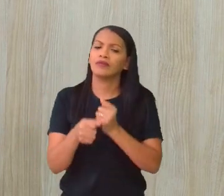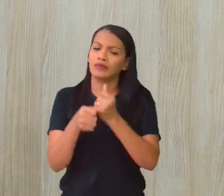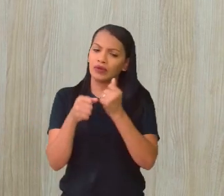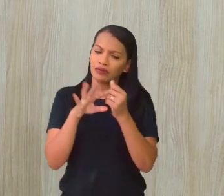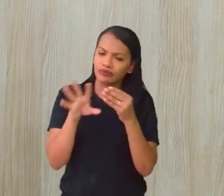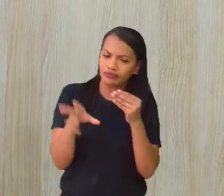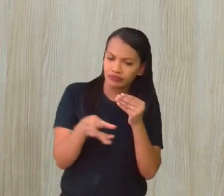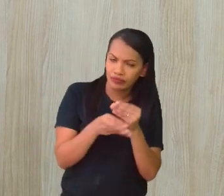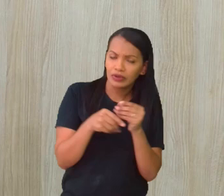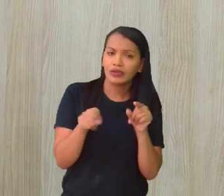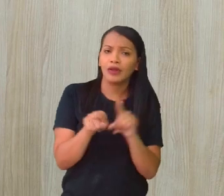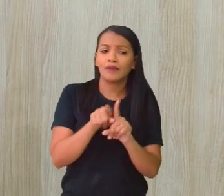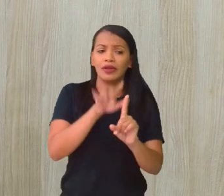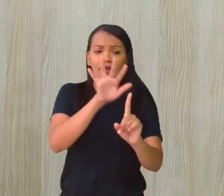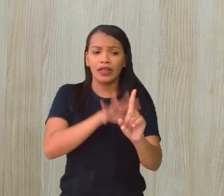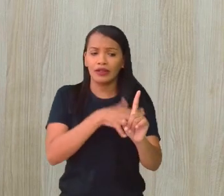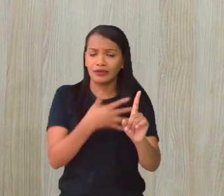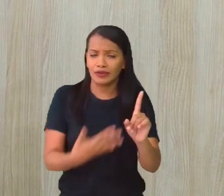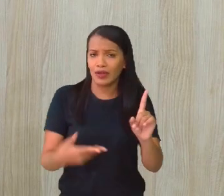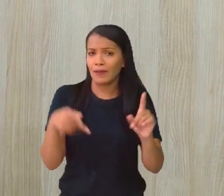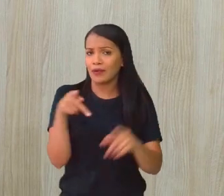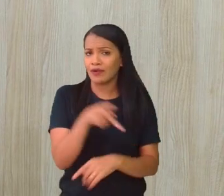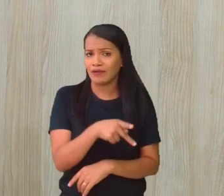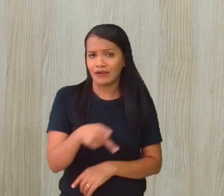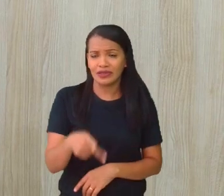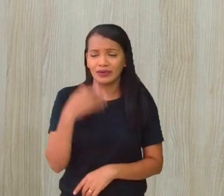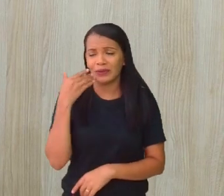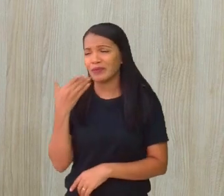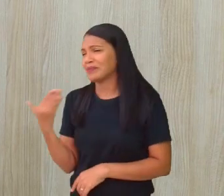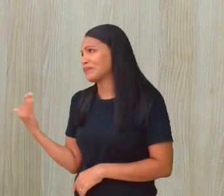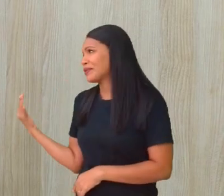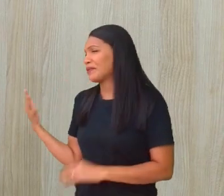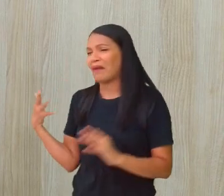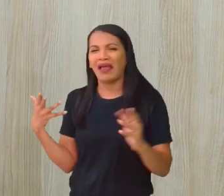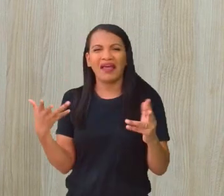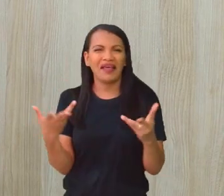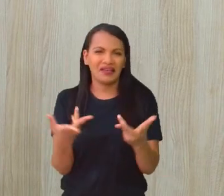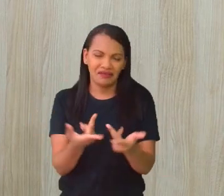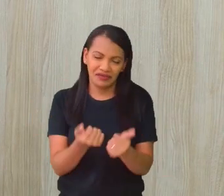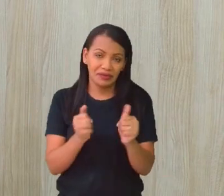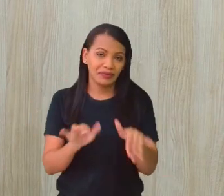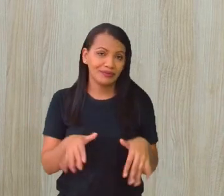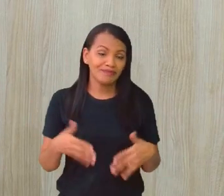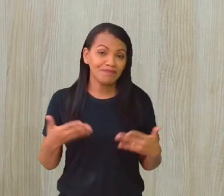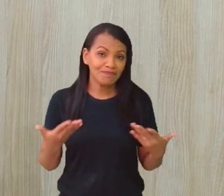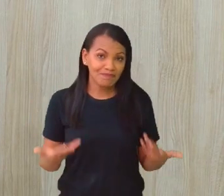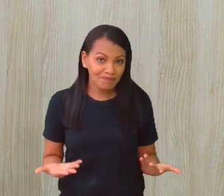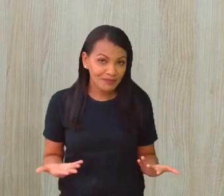elogios para essa professora sensacional que é a professora Adriana. Então,